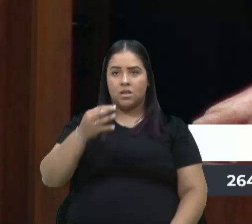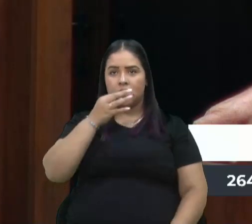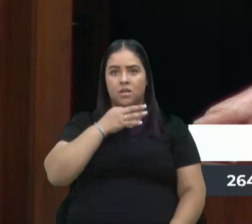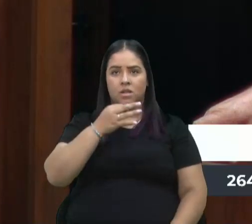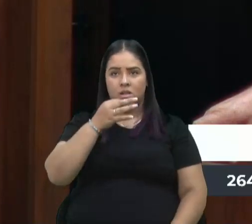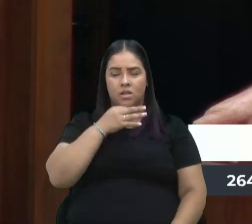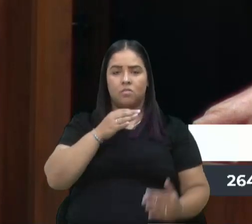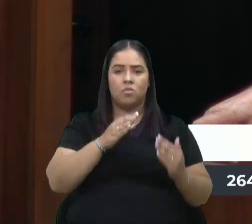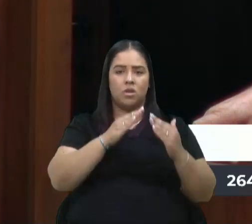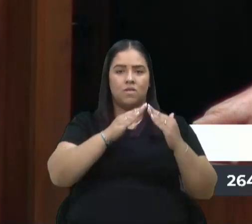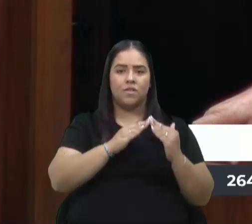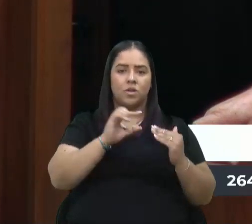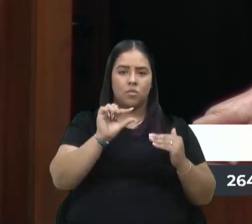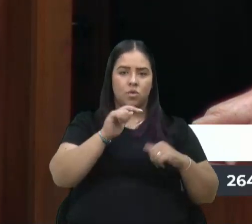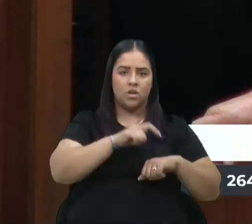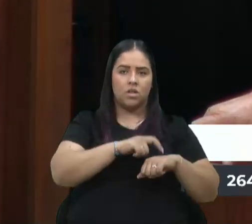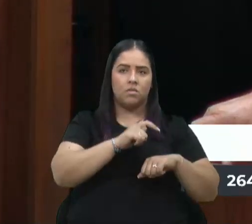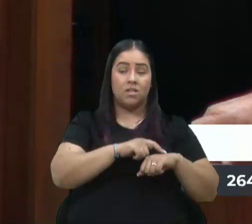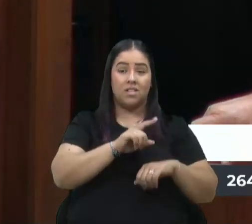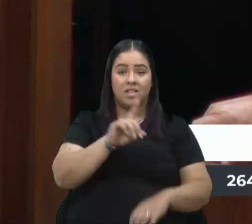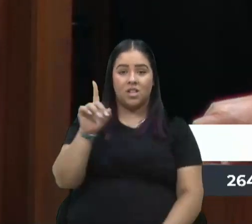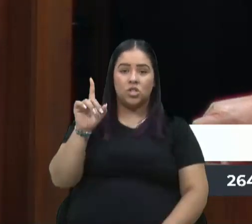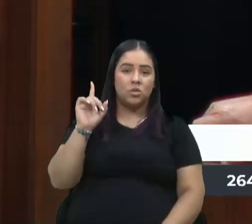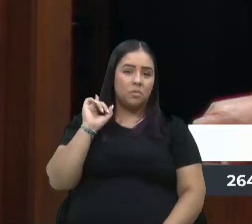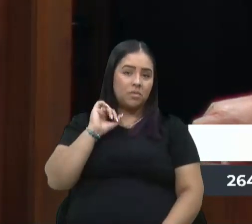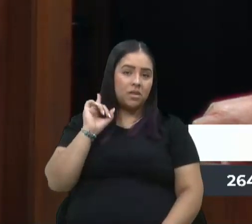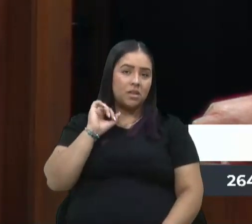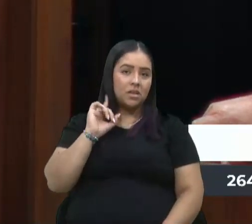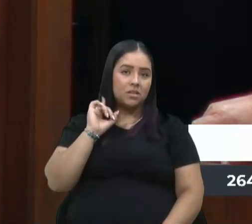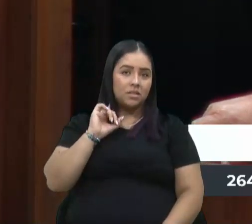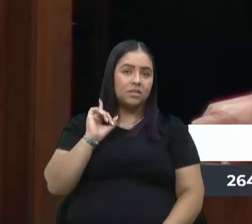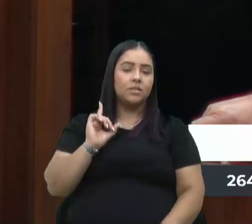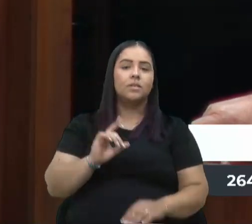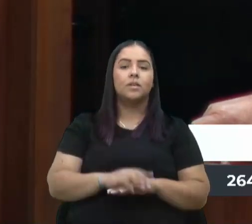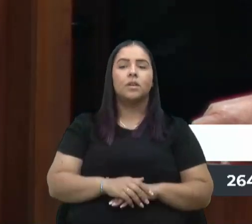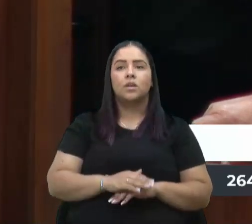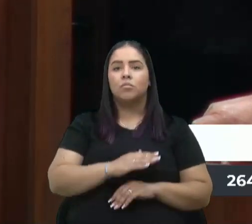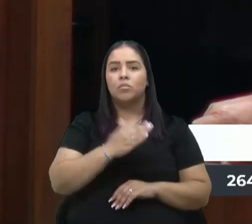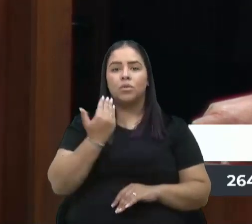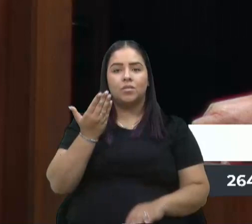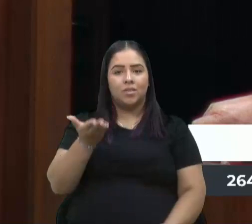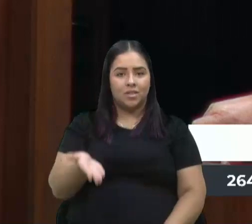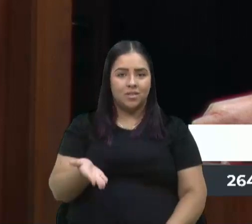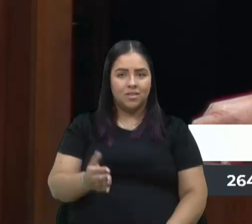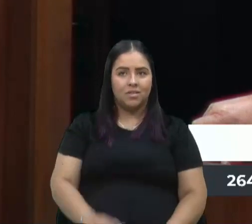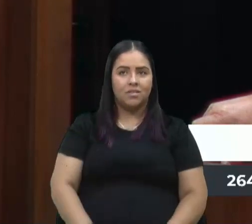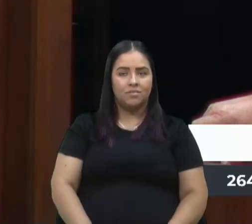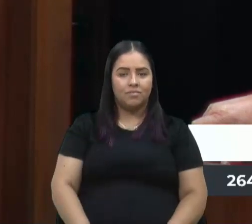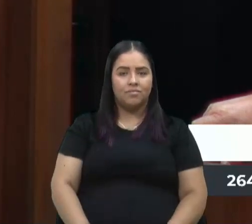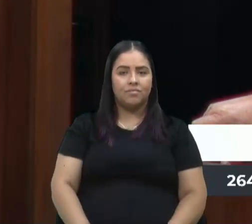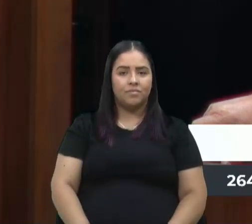morava há pouco tempo, de Minas Gerais, perde a vida aqui, né?